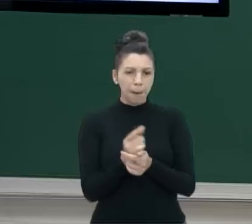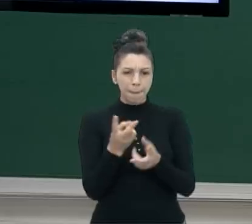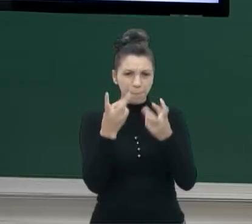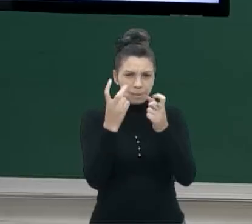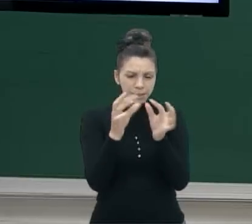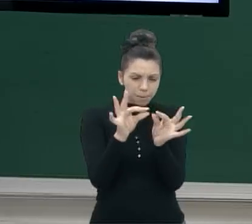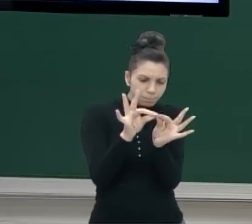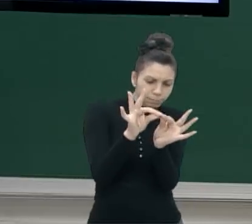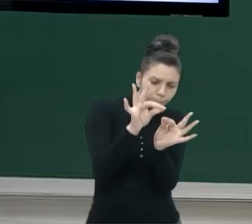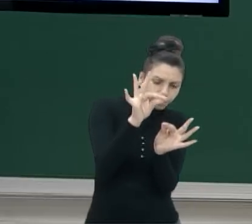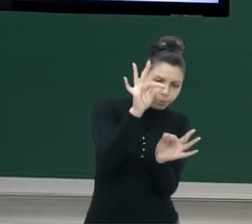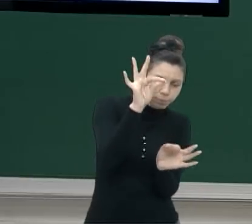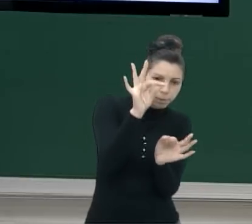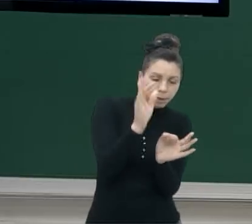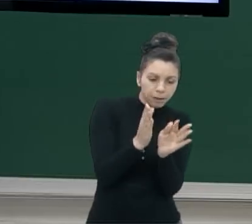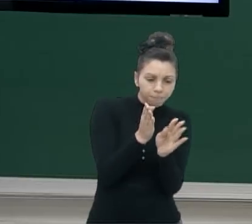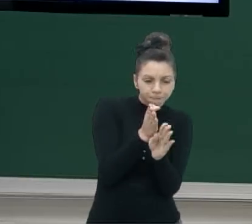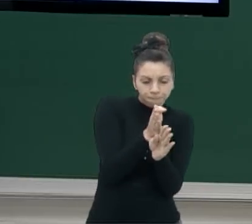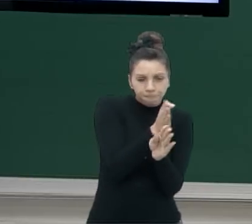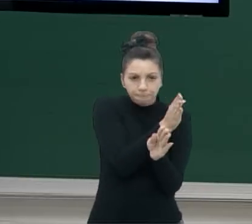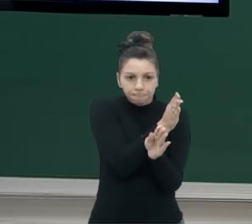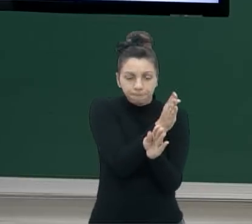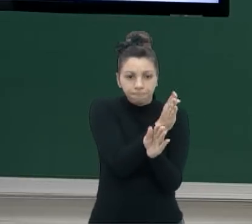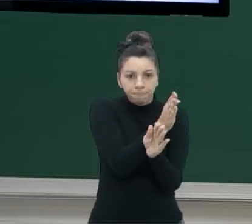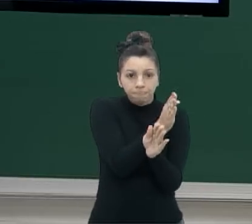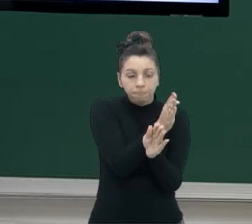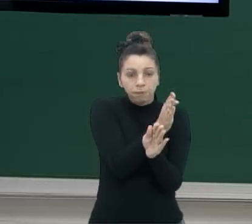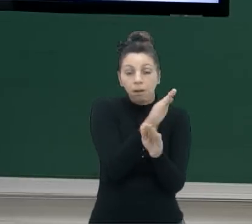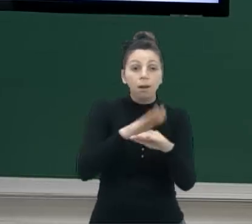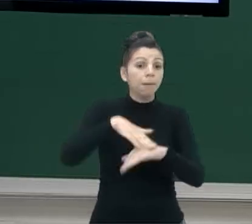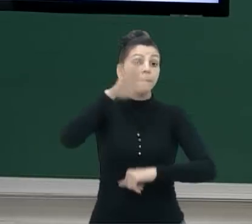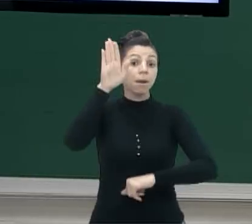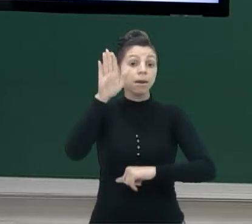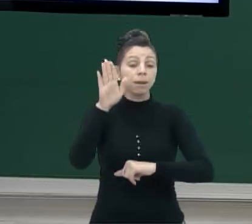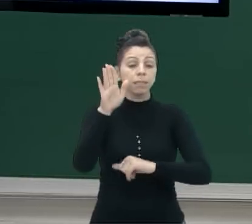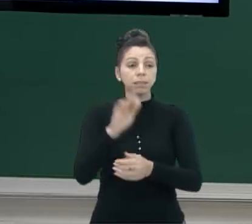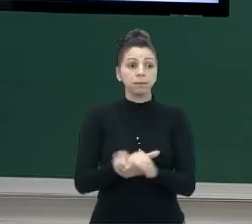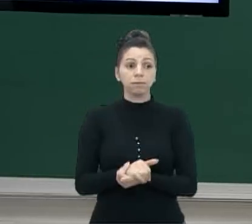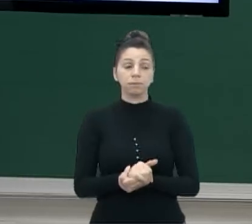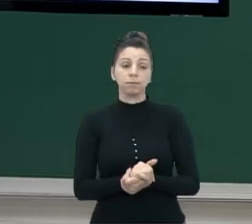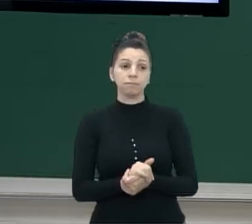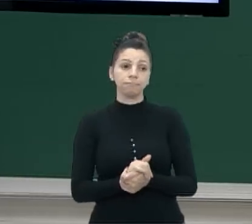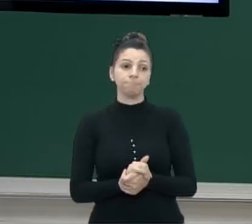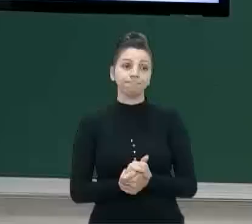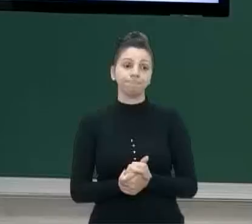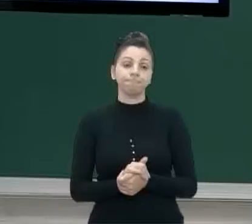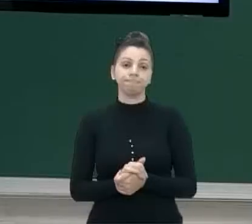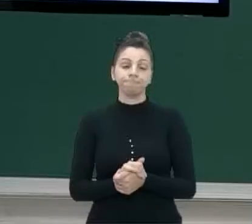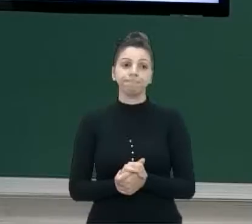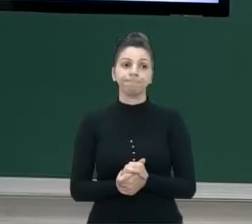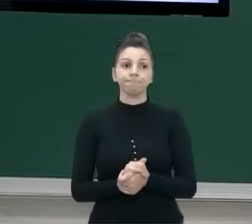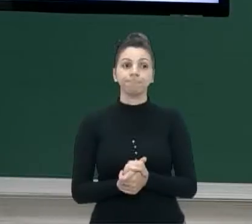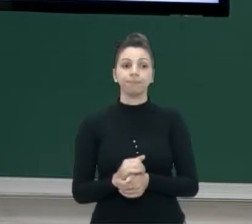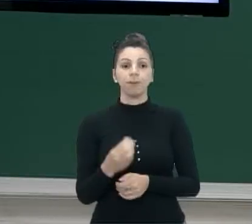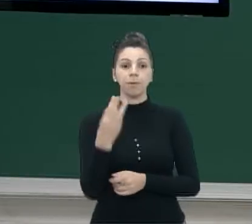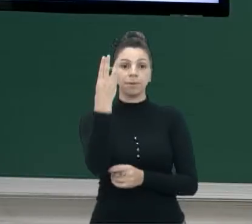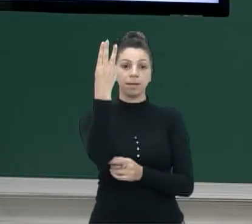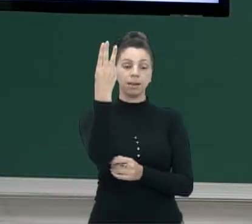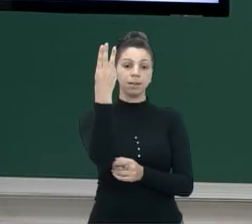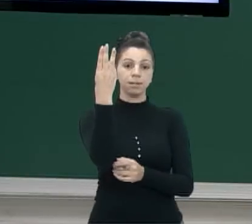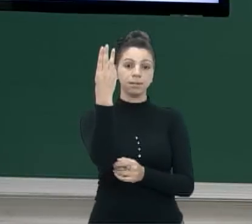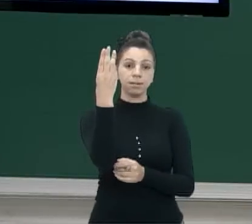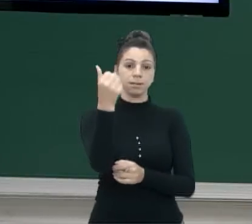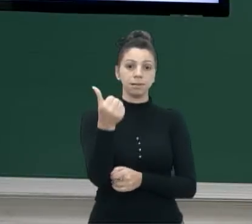pedacinho aqui que ficou o quê? A mais. Então, 3/16 não